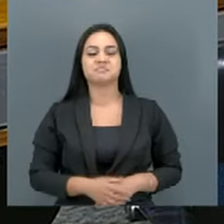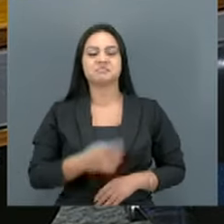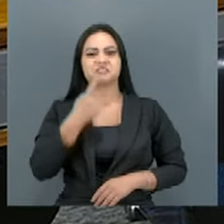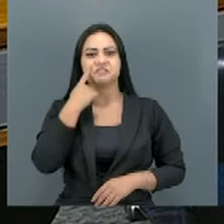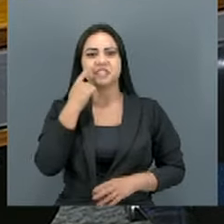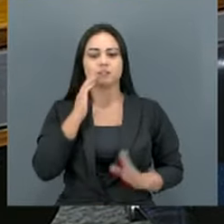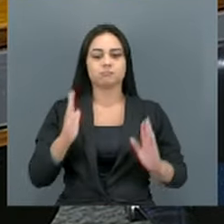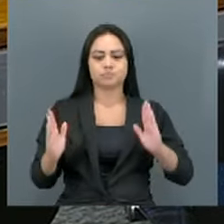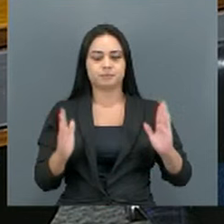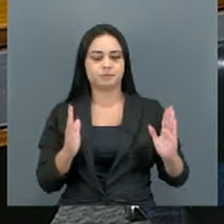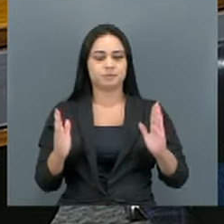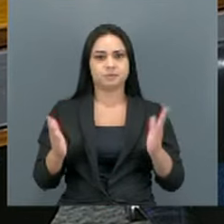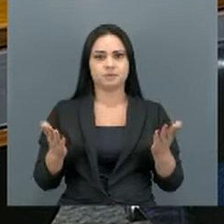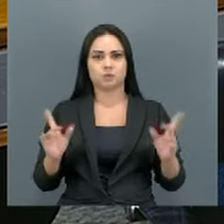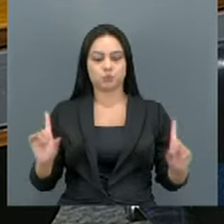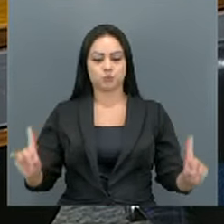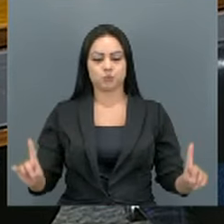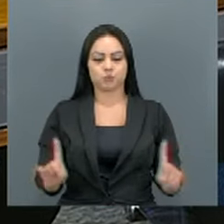a cara,